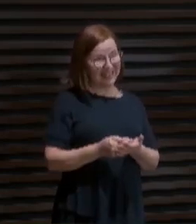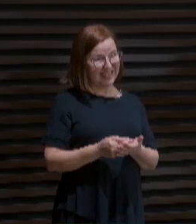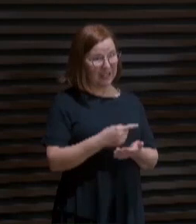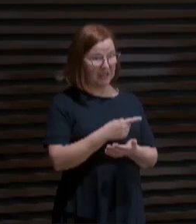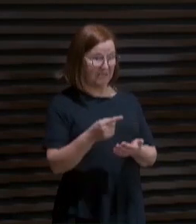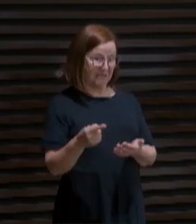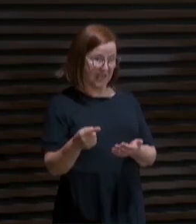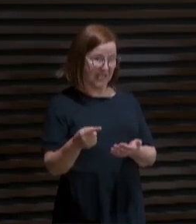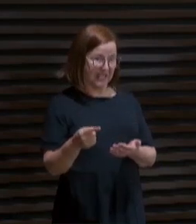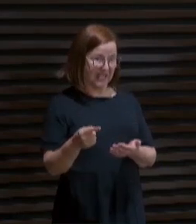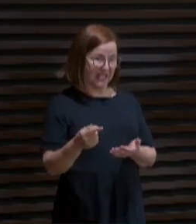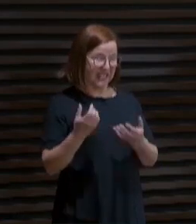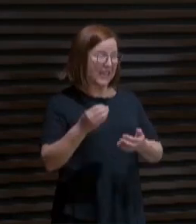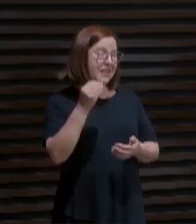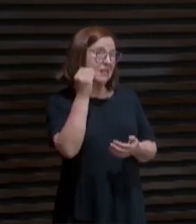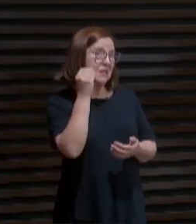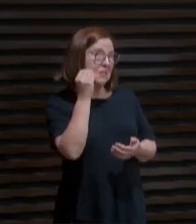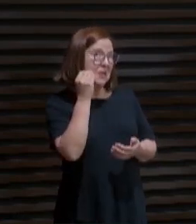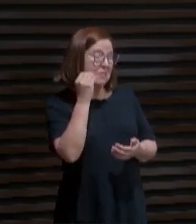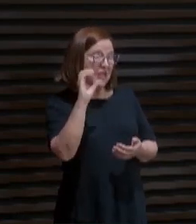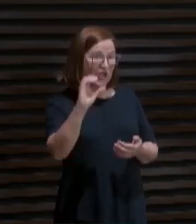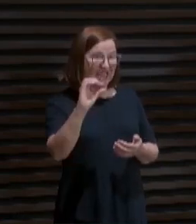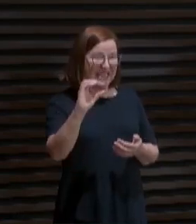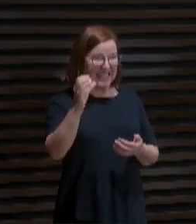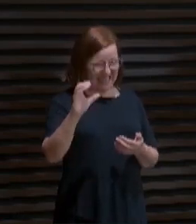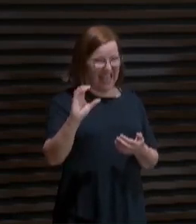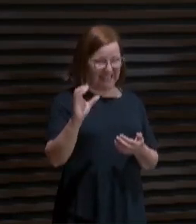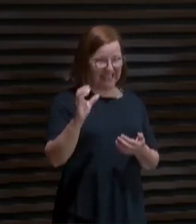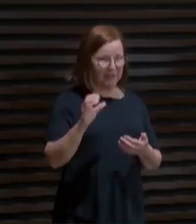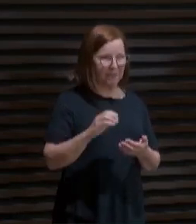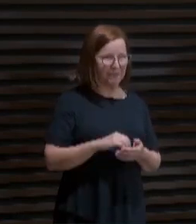do experimento científico.